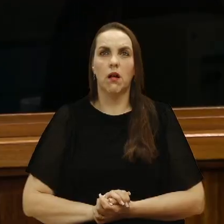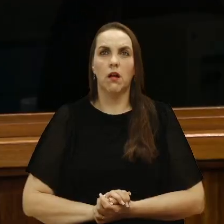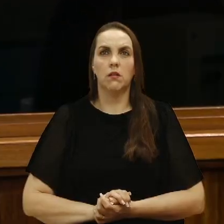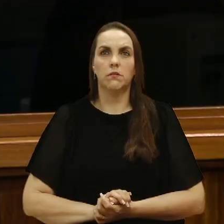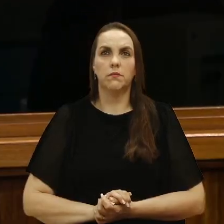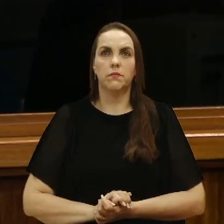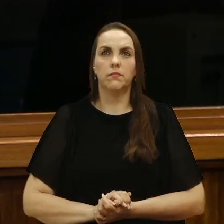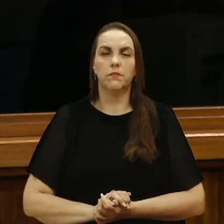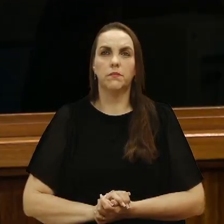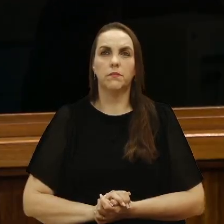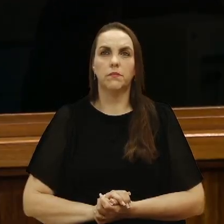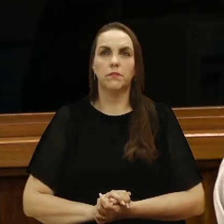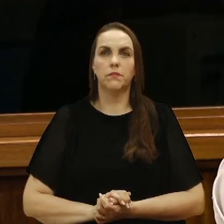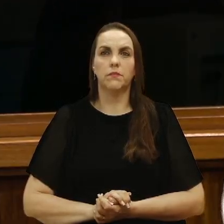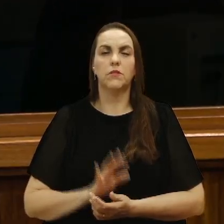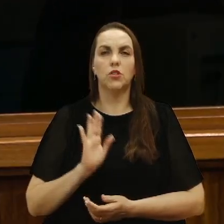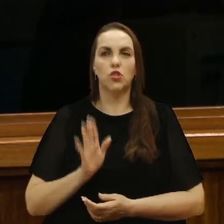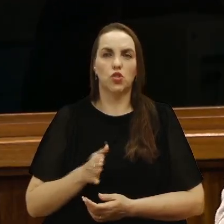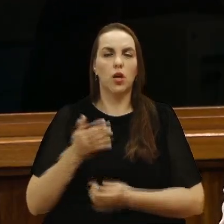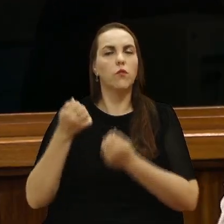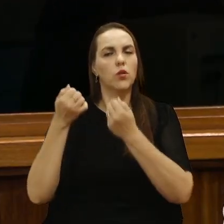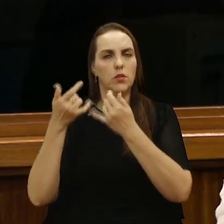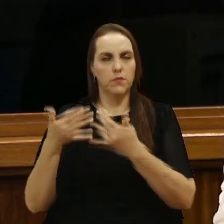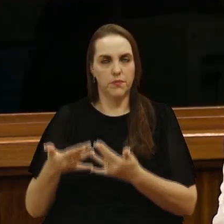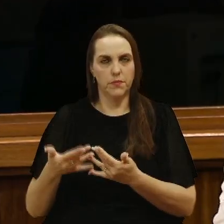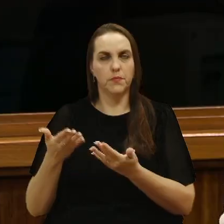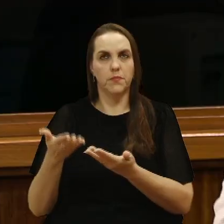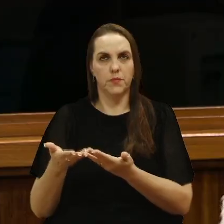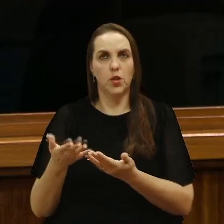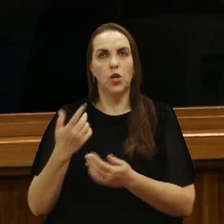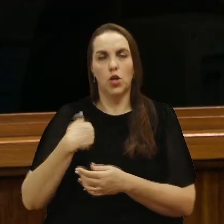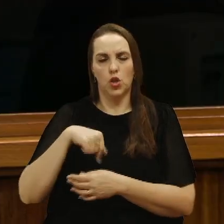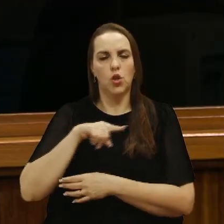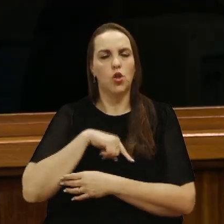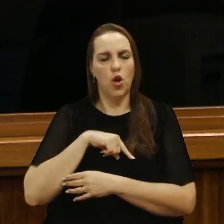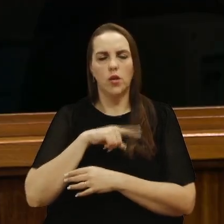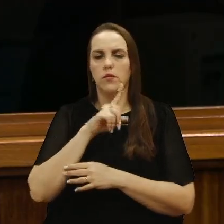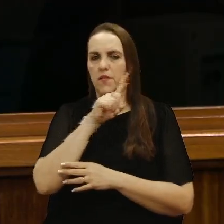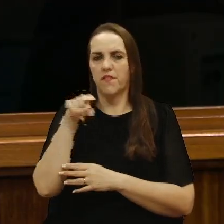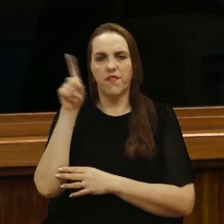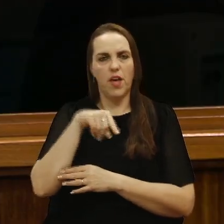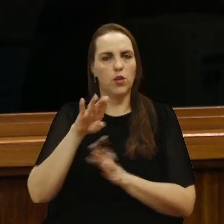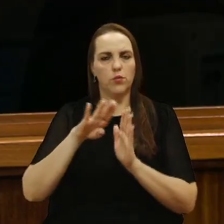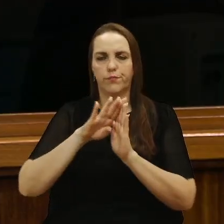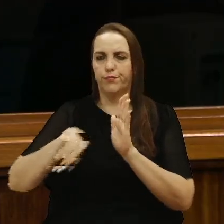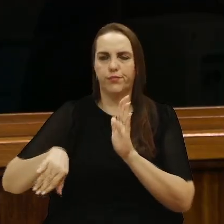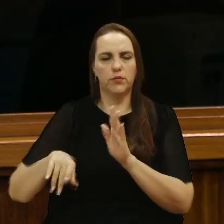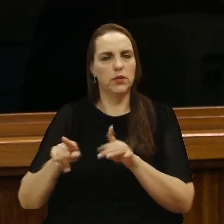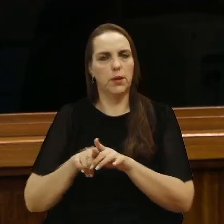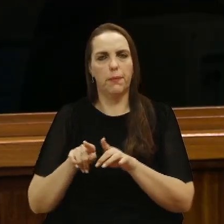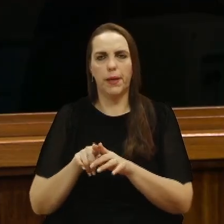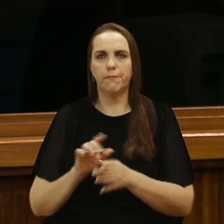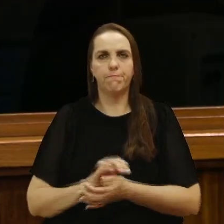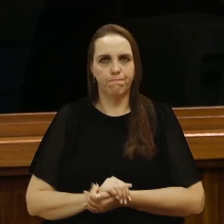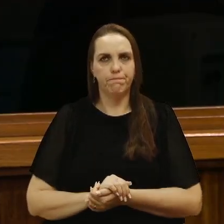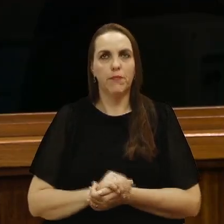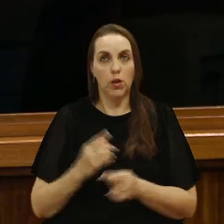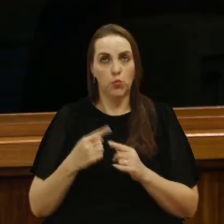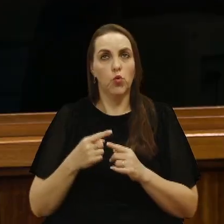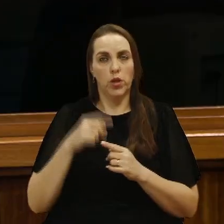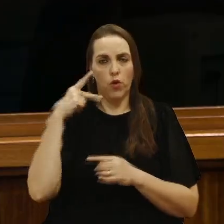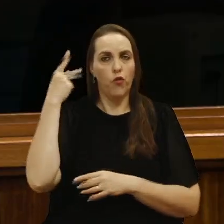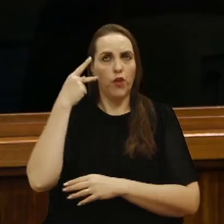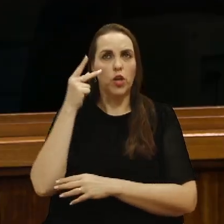já foi explicitado aqui, né? Nós votaremos pela derrubada do veto, porque acho que o vereador